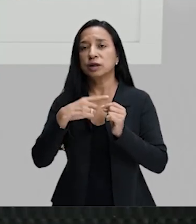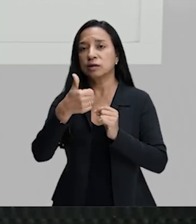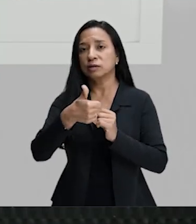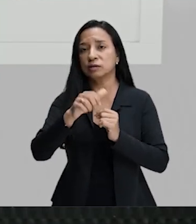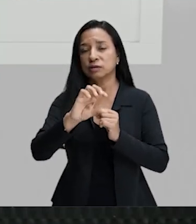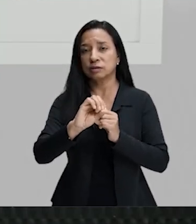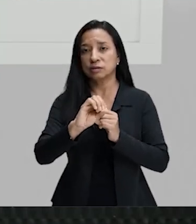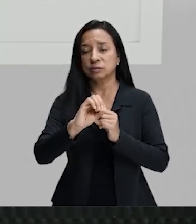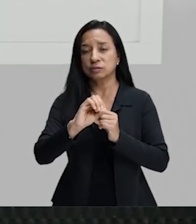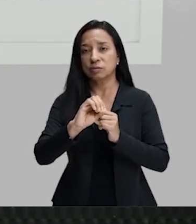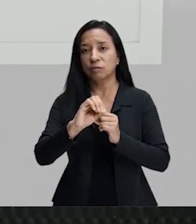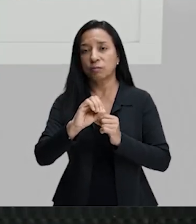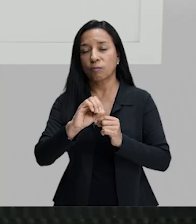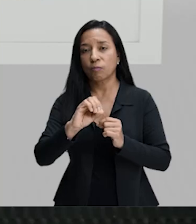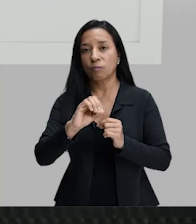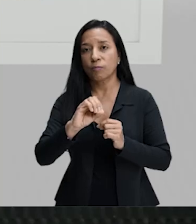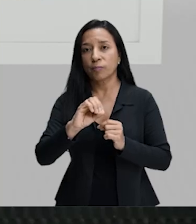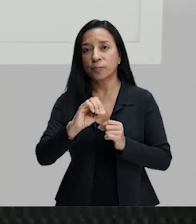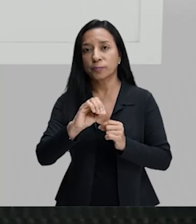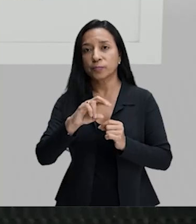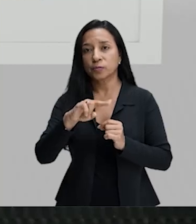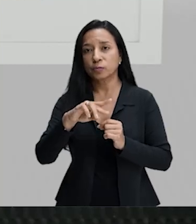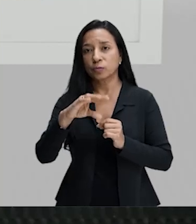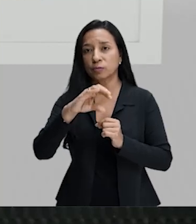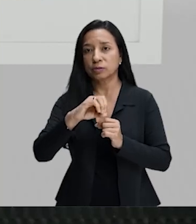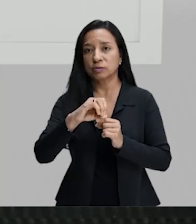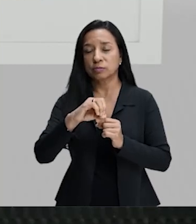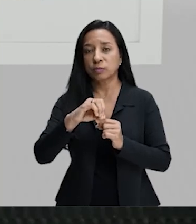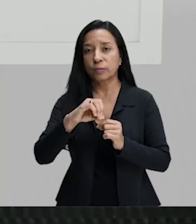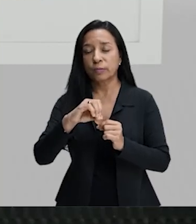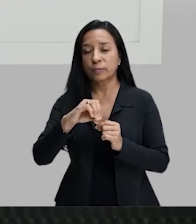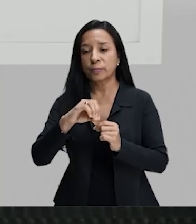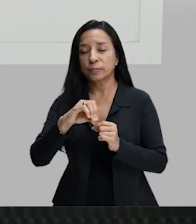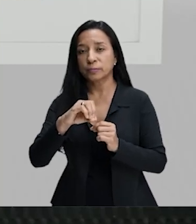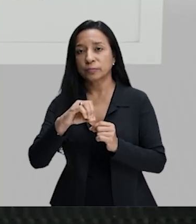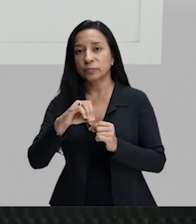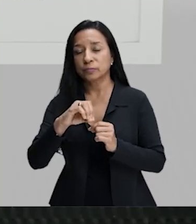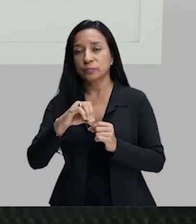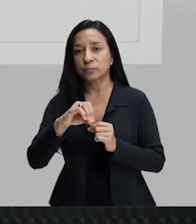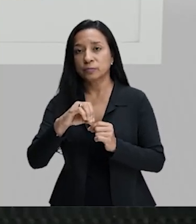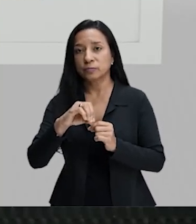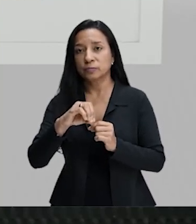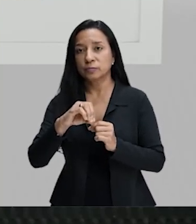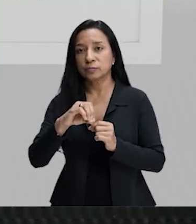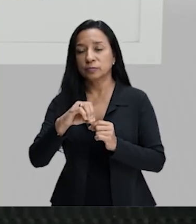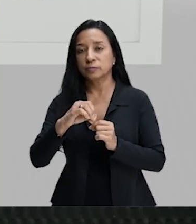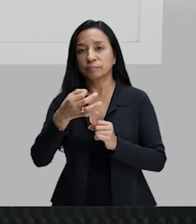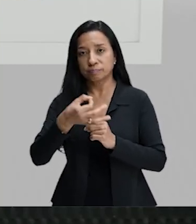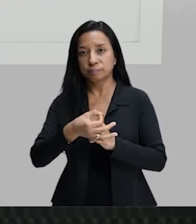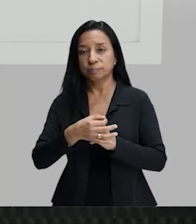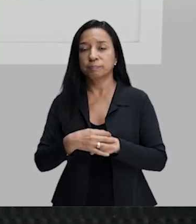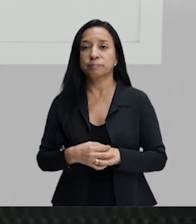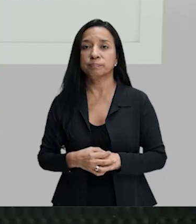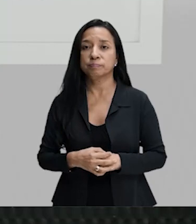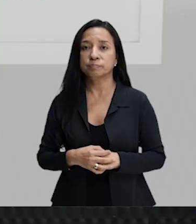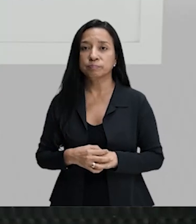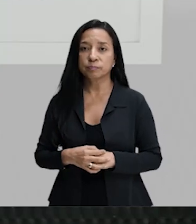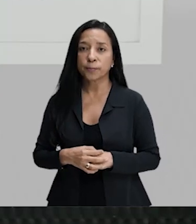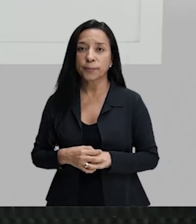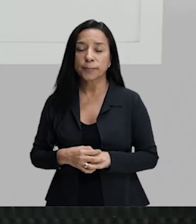10 igual a zero. certo? 10 igual a